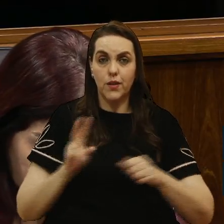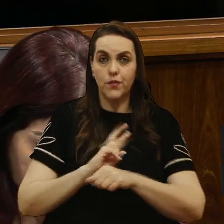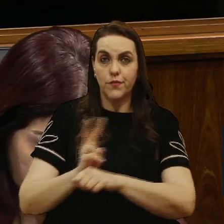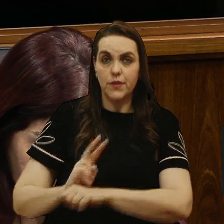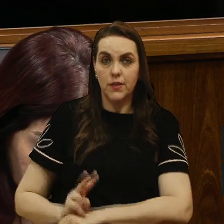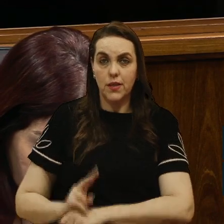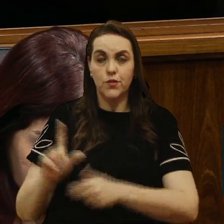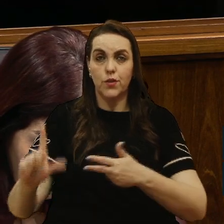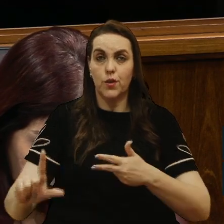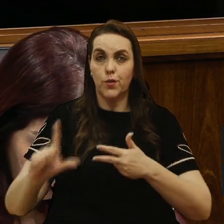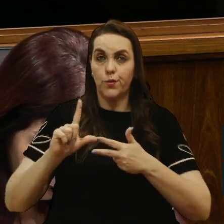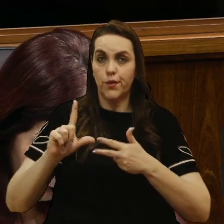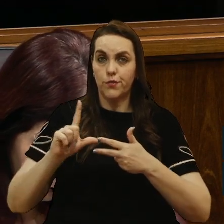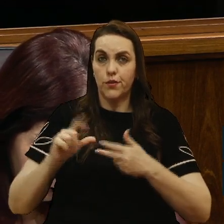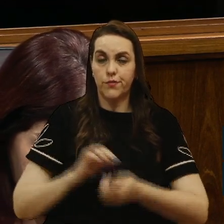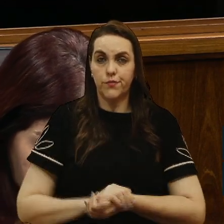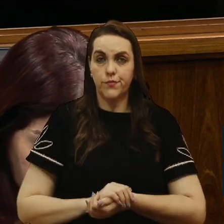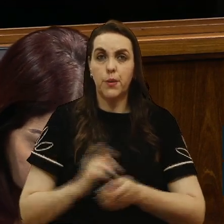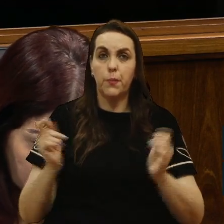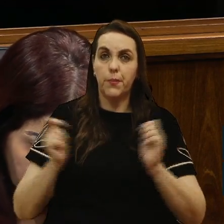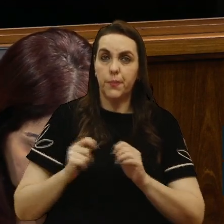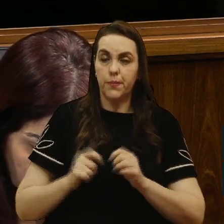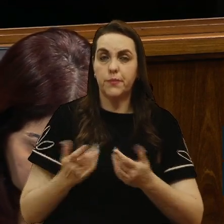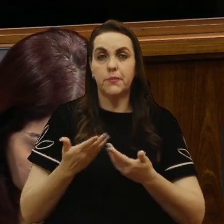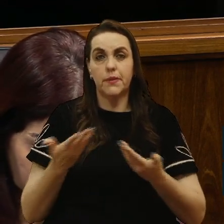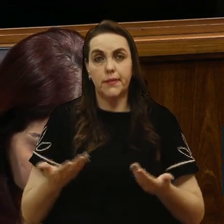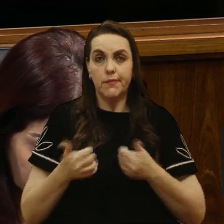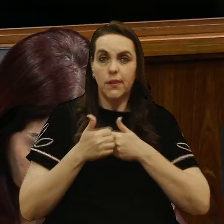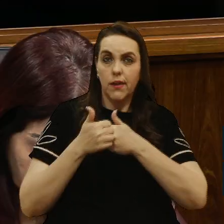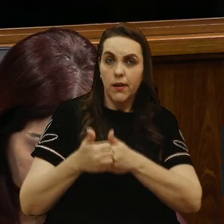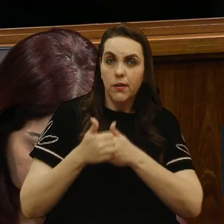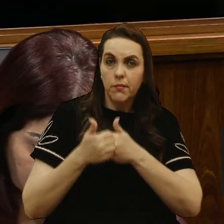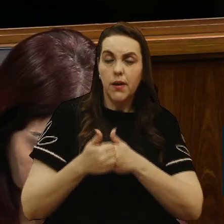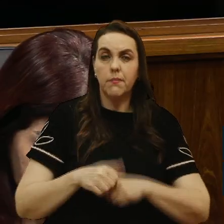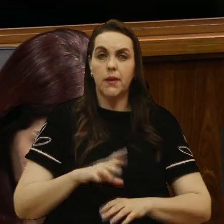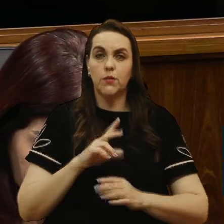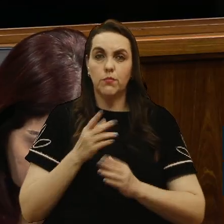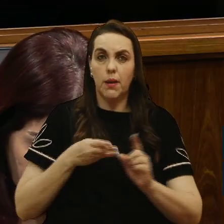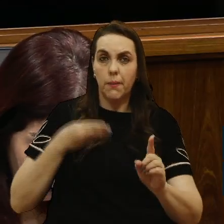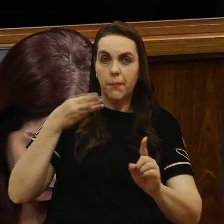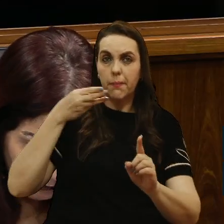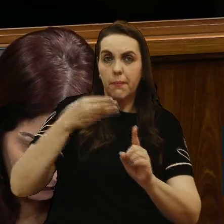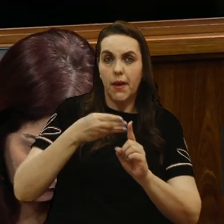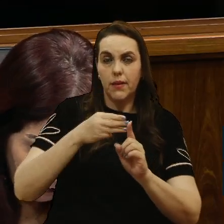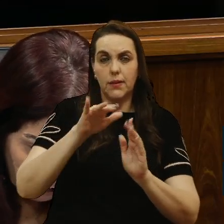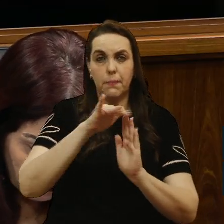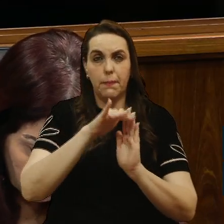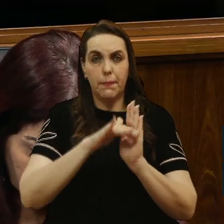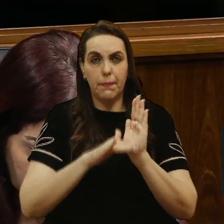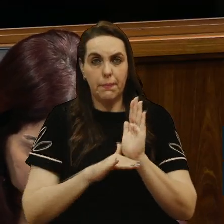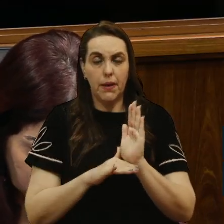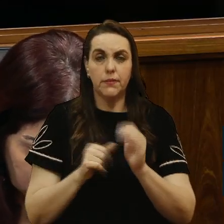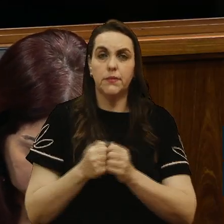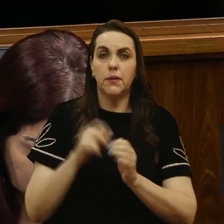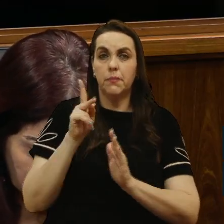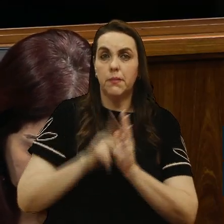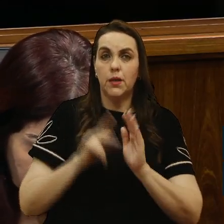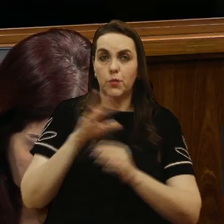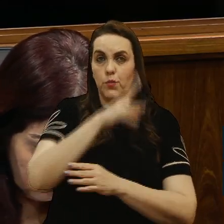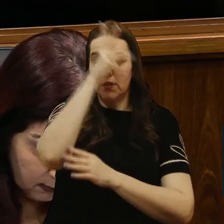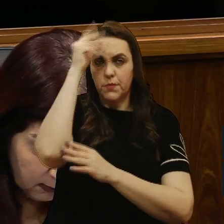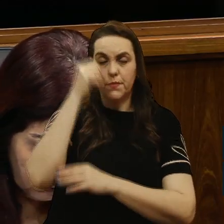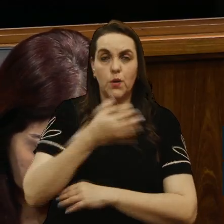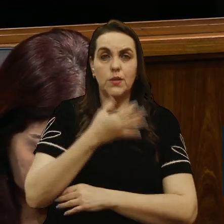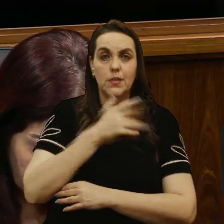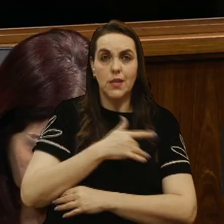Poder Legislativo, permitindo o acompanhamento da execução das metas estabelecidas no Plano Municipal de Saúde